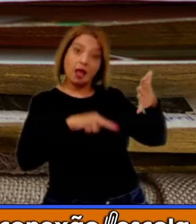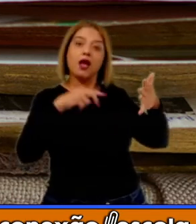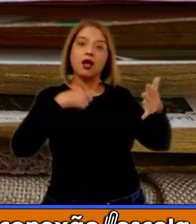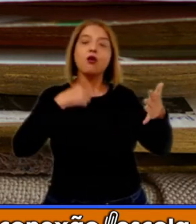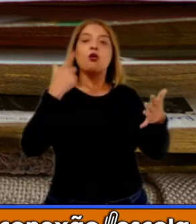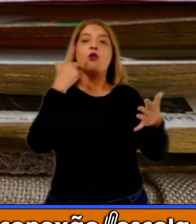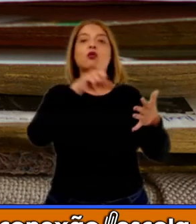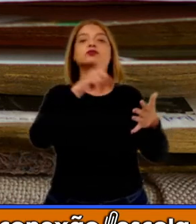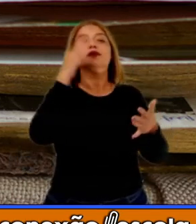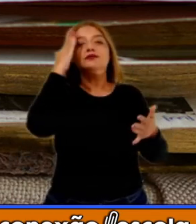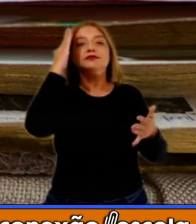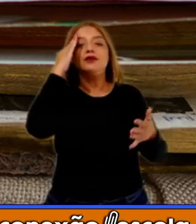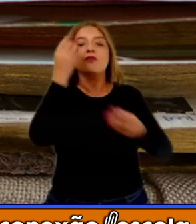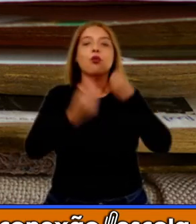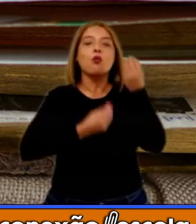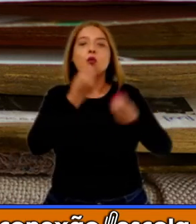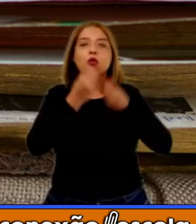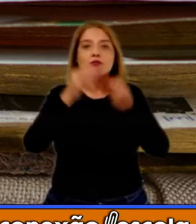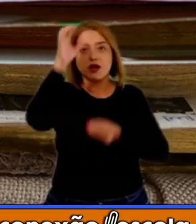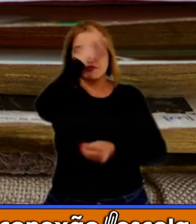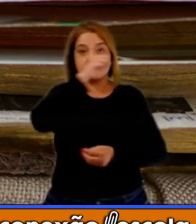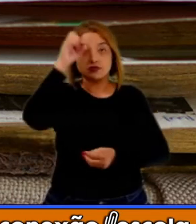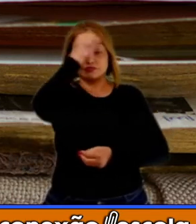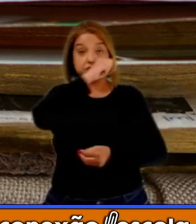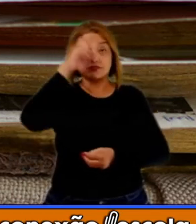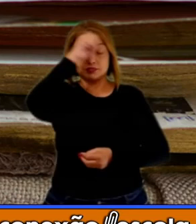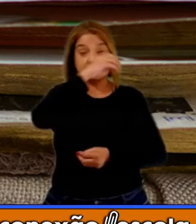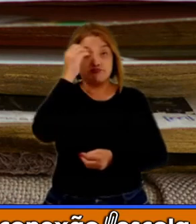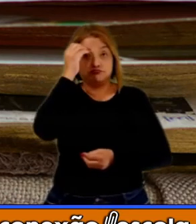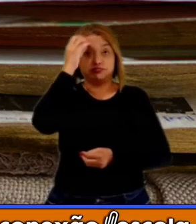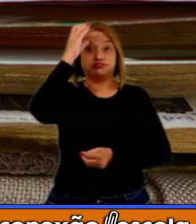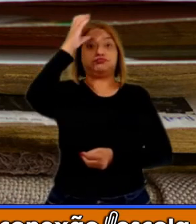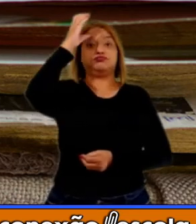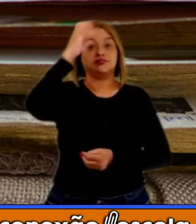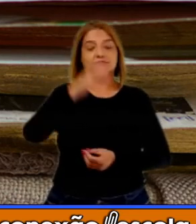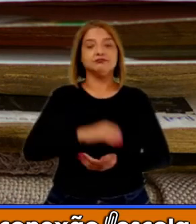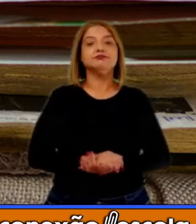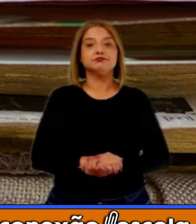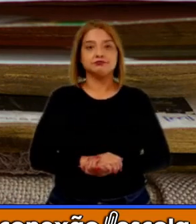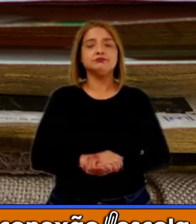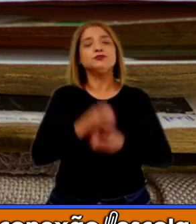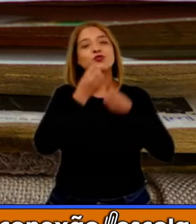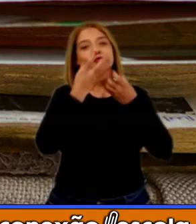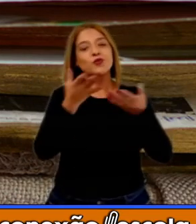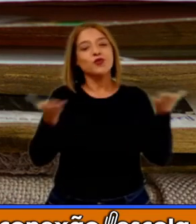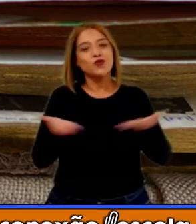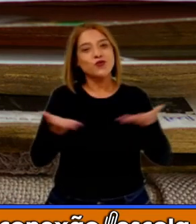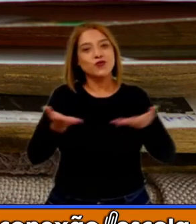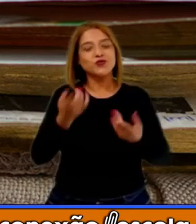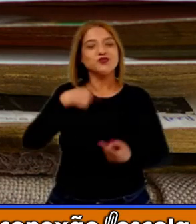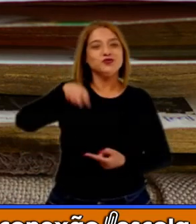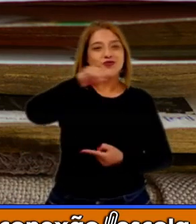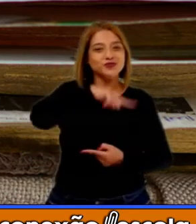nós começamos a aumentar o nosso conhecimento. Foi muito bom estar com